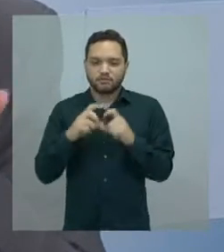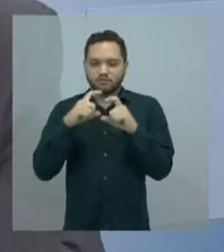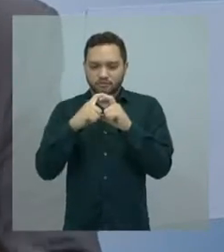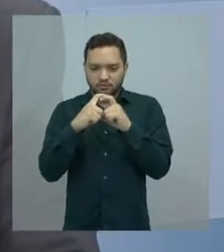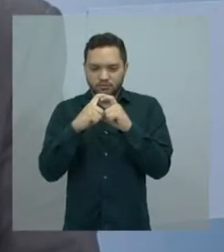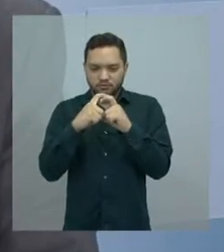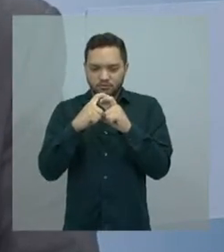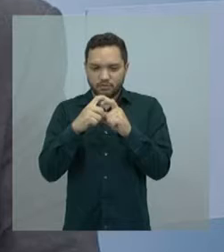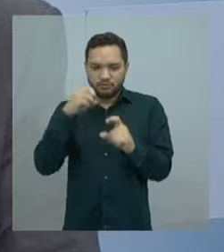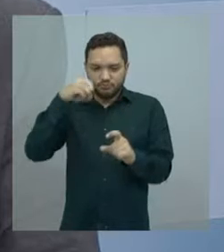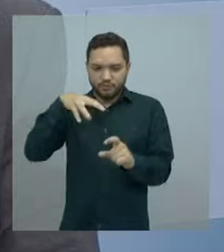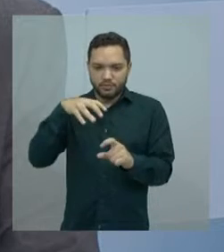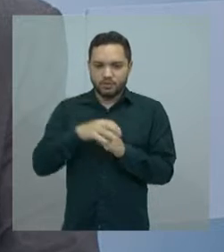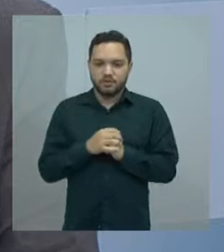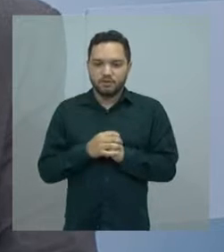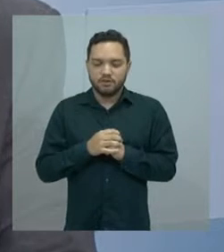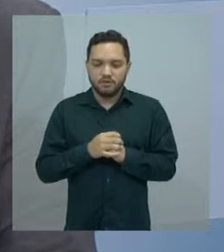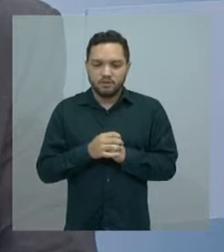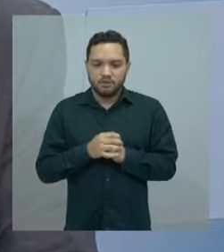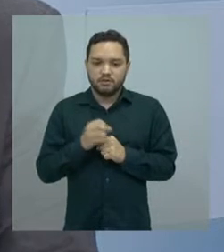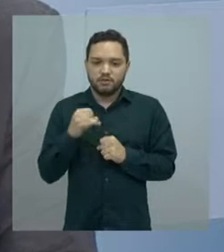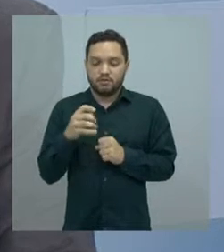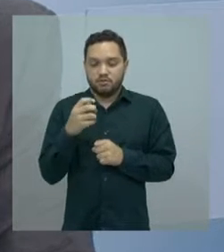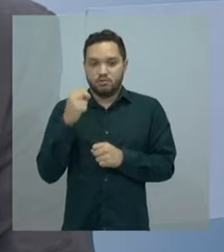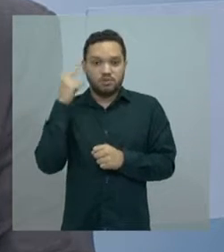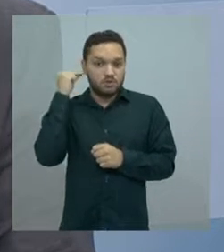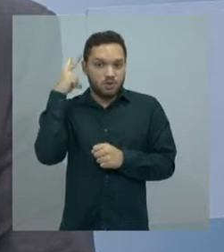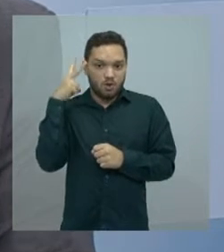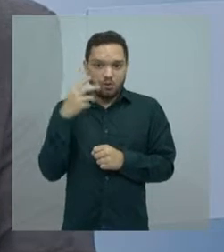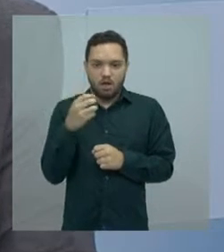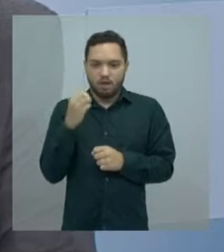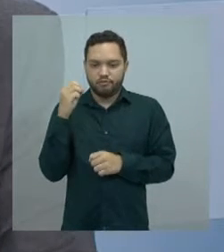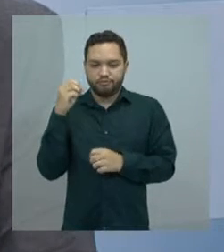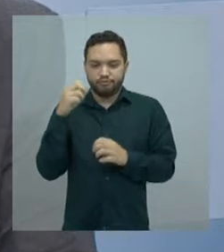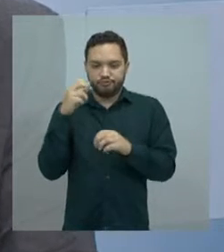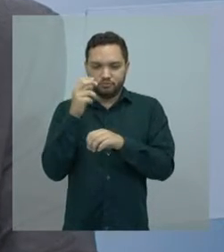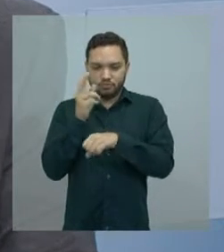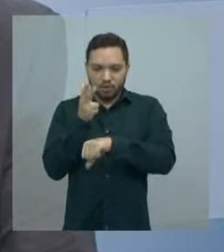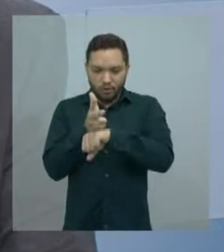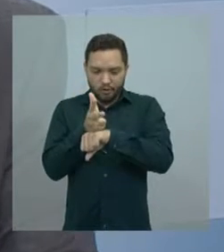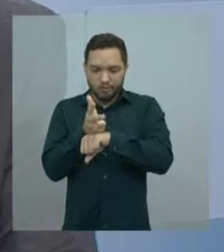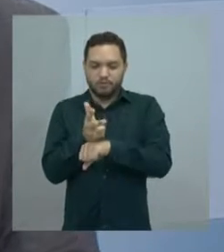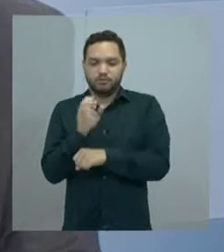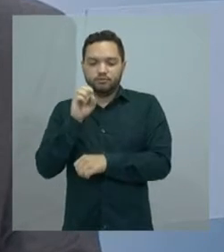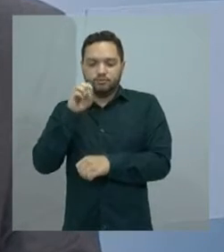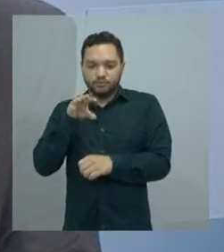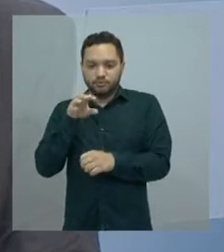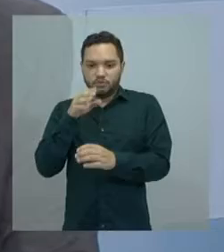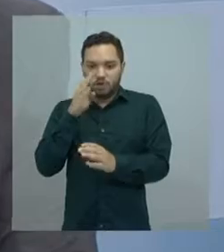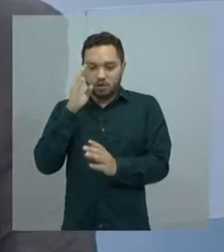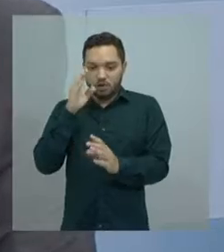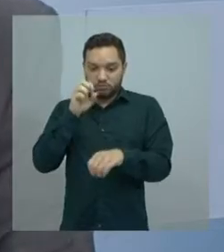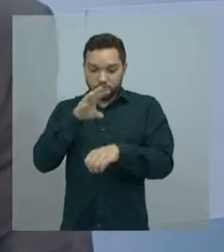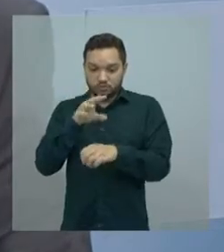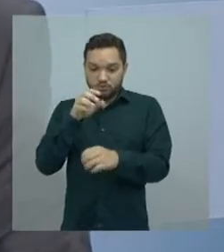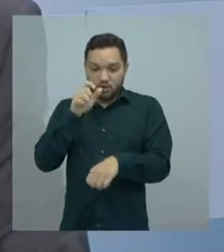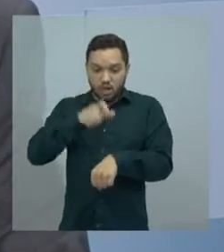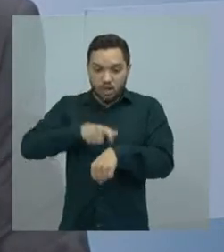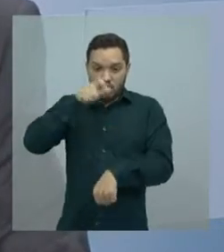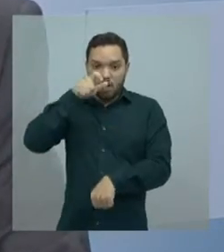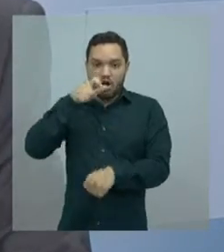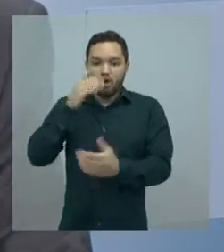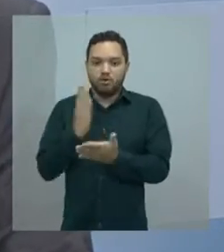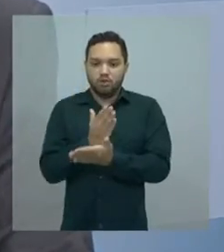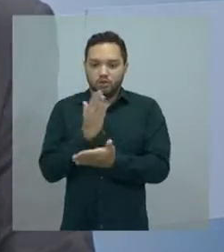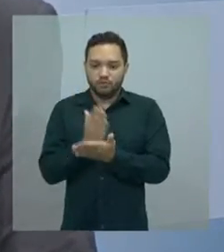de visita. Isso. A pessoa abre a câmera do celular e aponta. E já cai diretamente no arquivo do